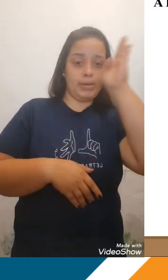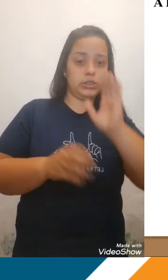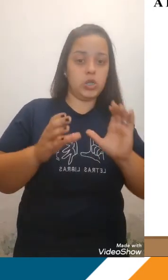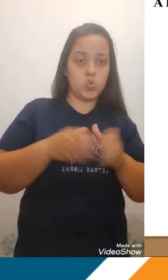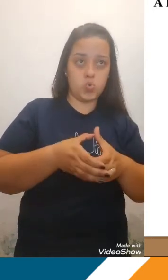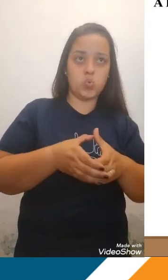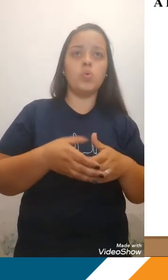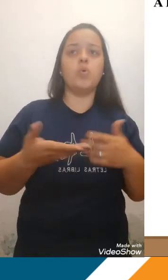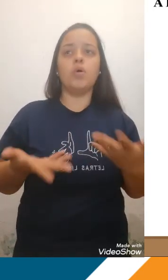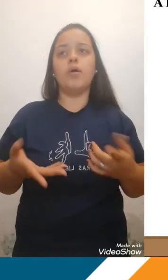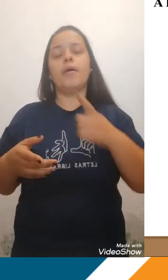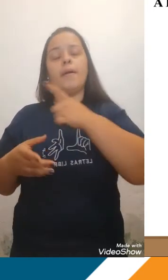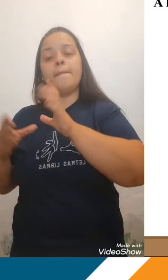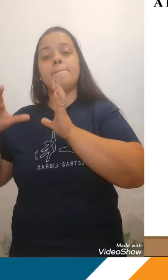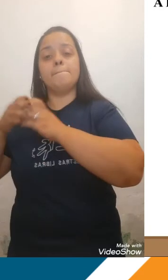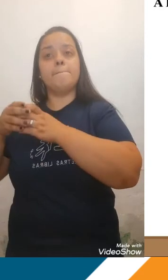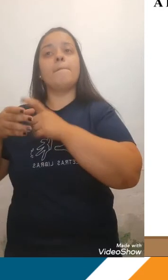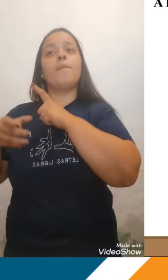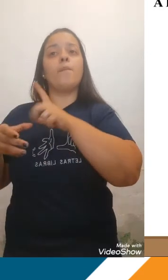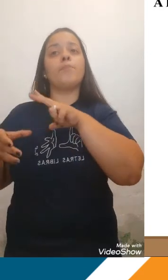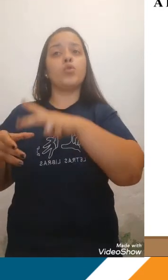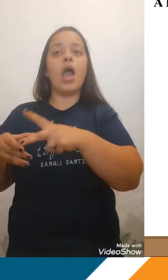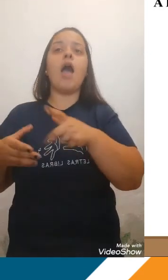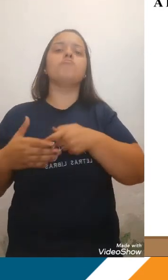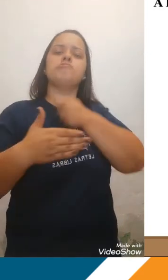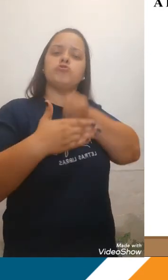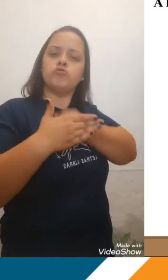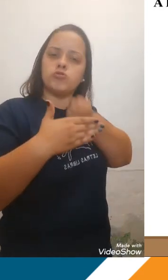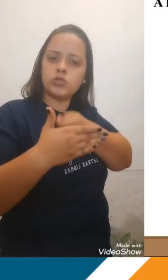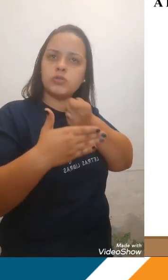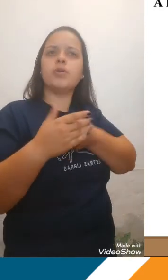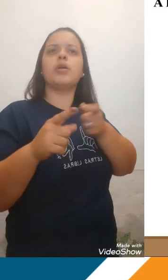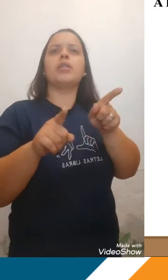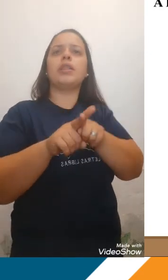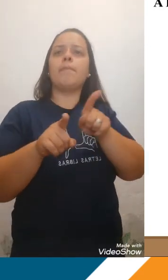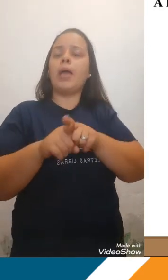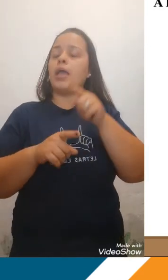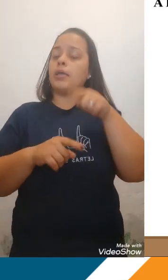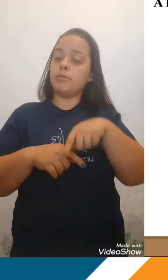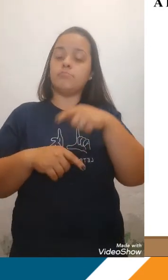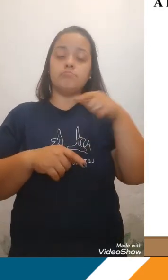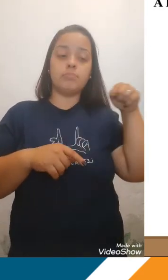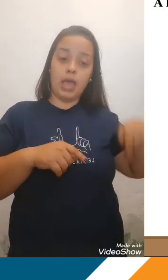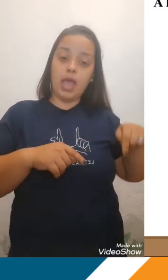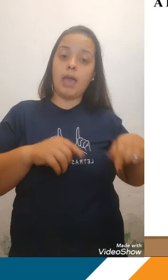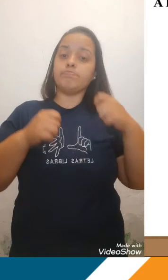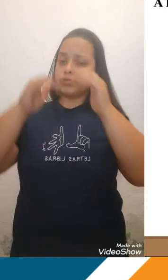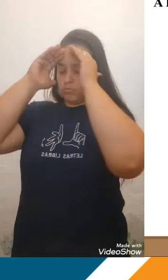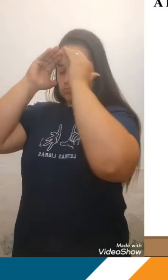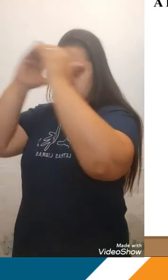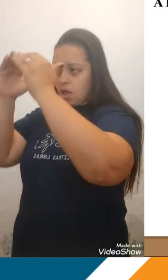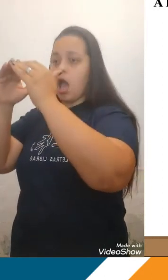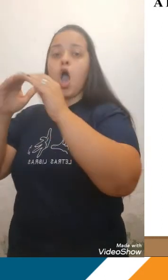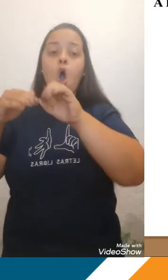Em contrapartida, Portugal exigia e pressionava que as decisões das cortes fossem cumpridas ou Dom